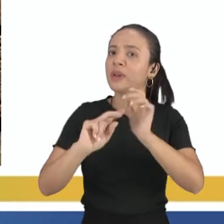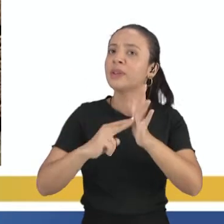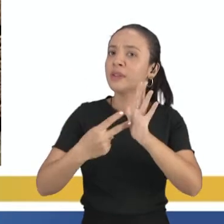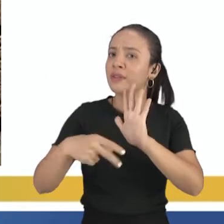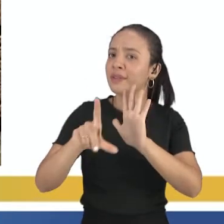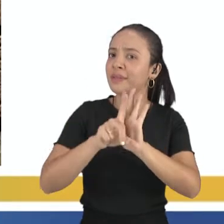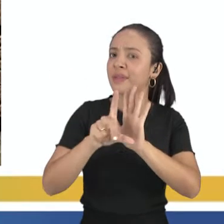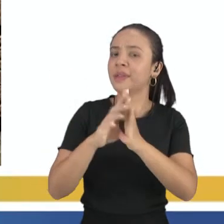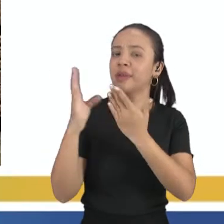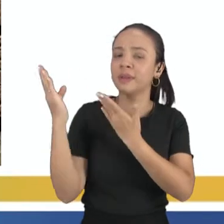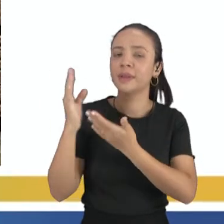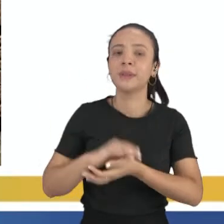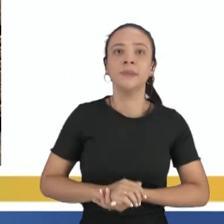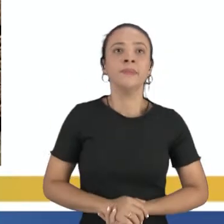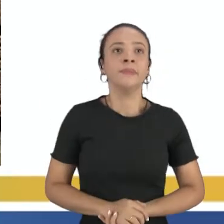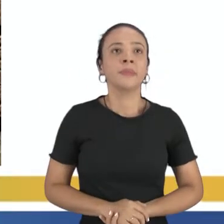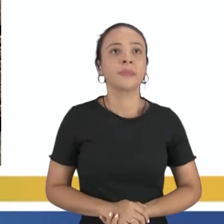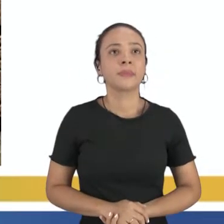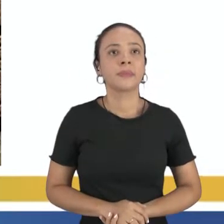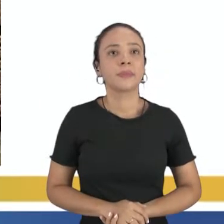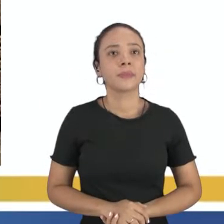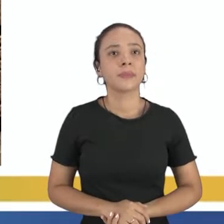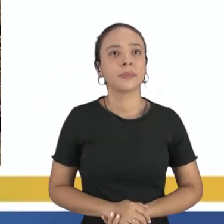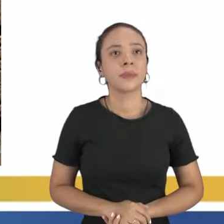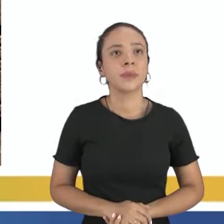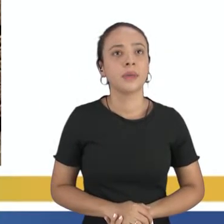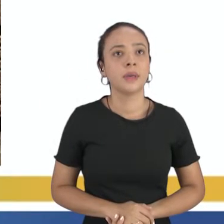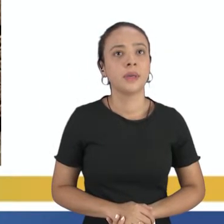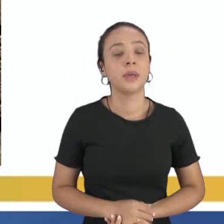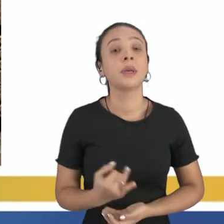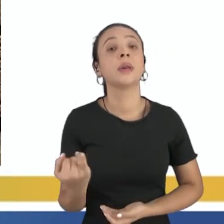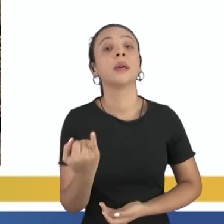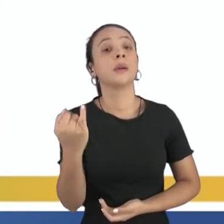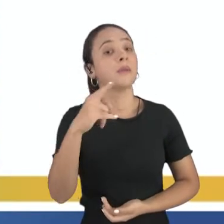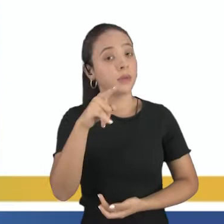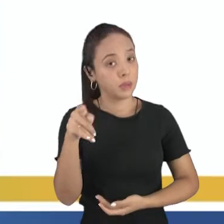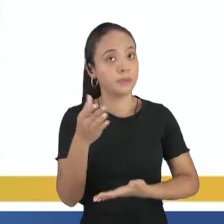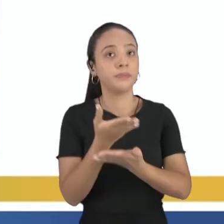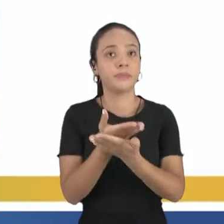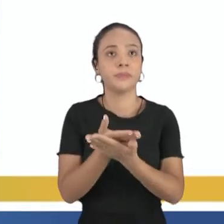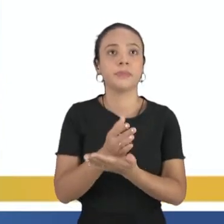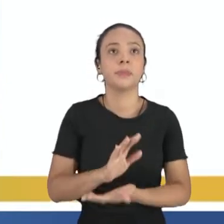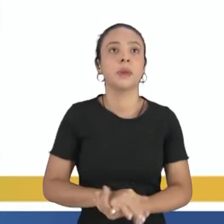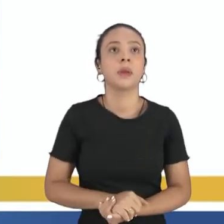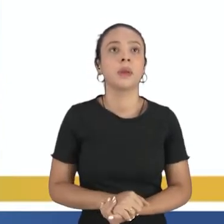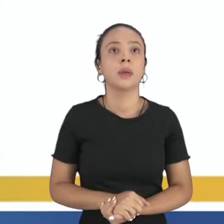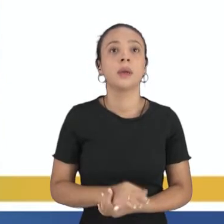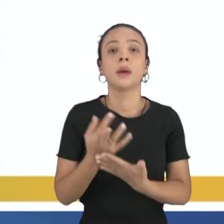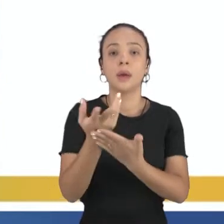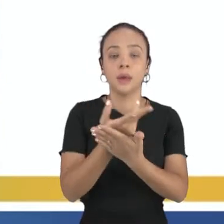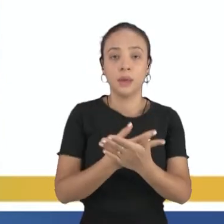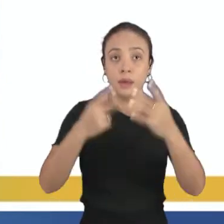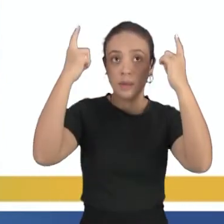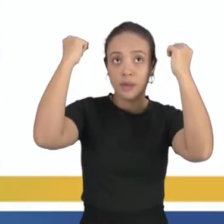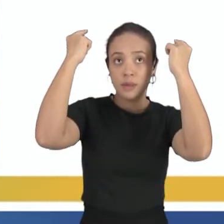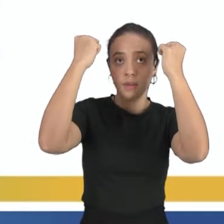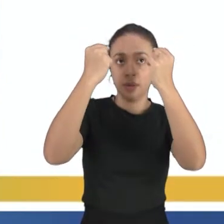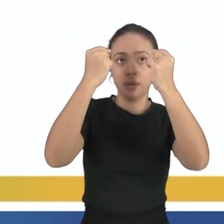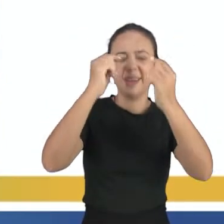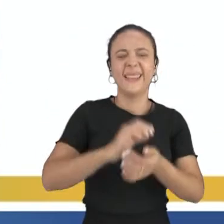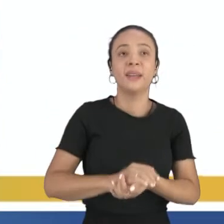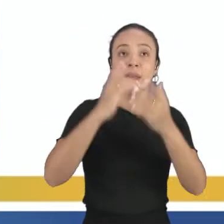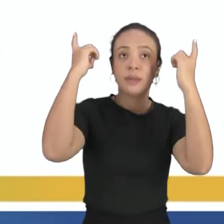tempo é curtinho aqui, tá bom? Mas é muito importante estudar sobre isso. A arte grega.